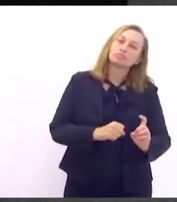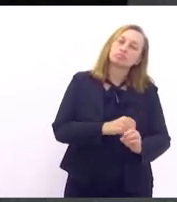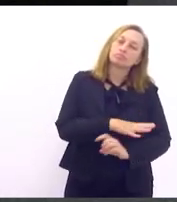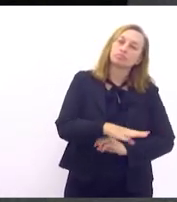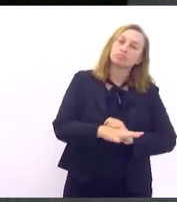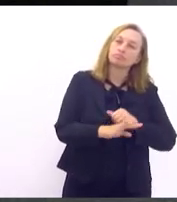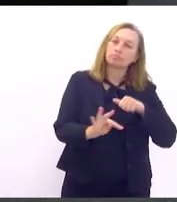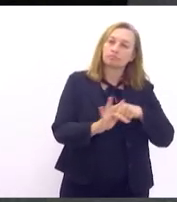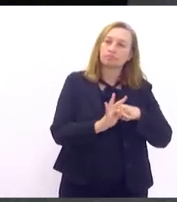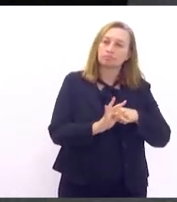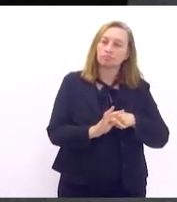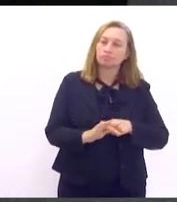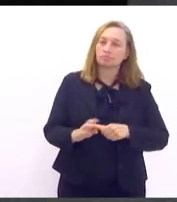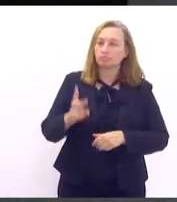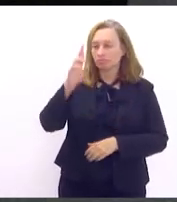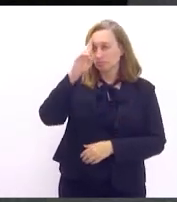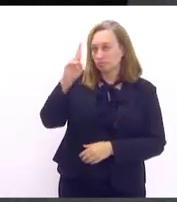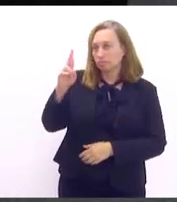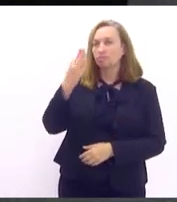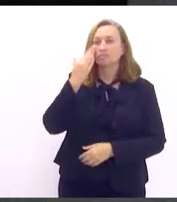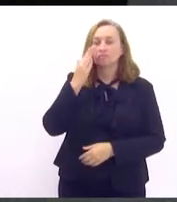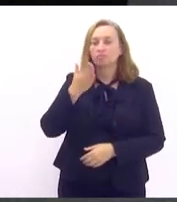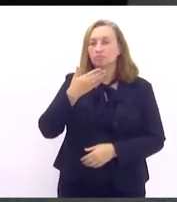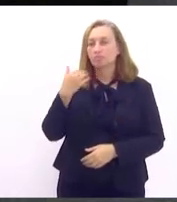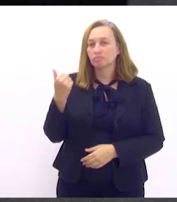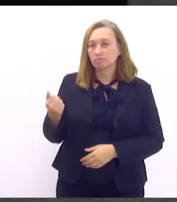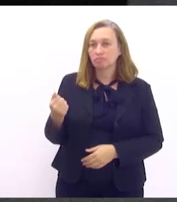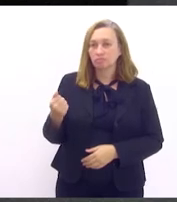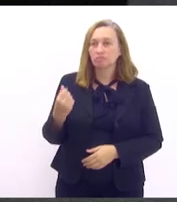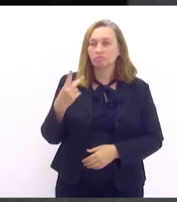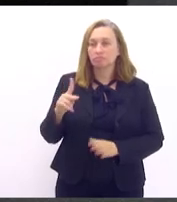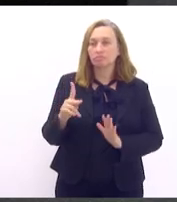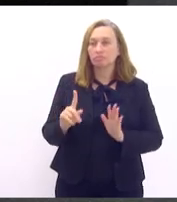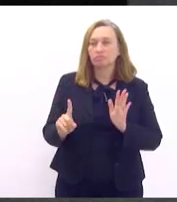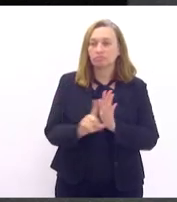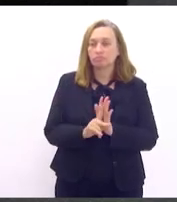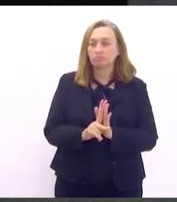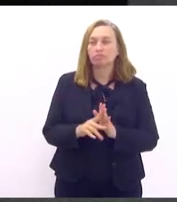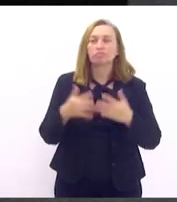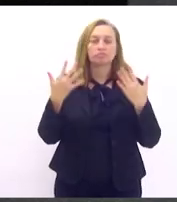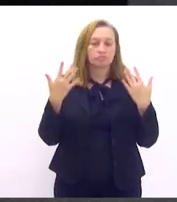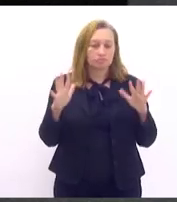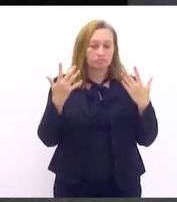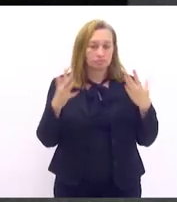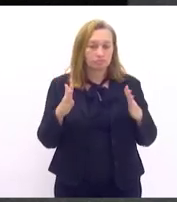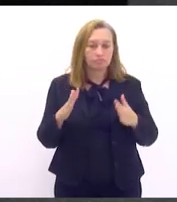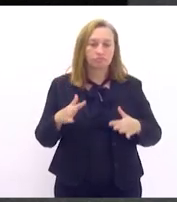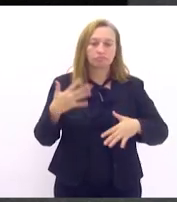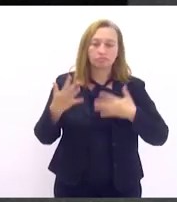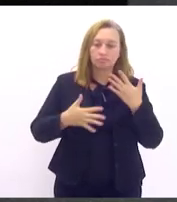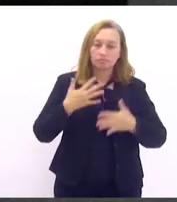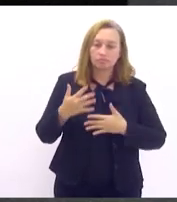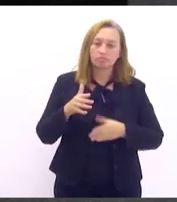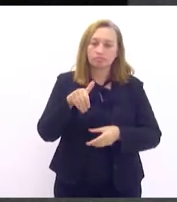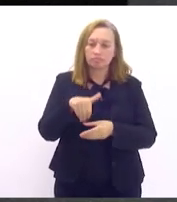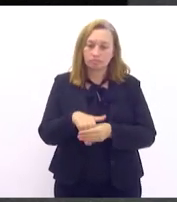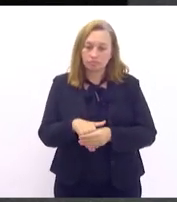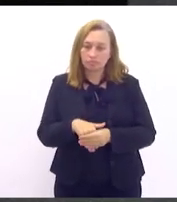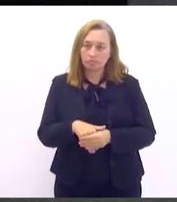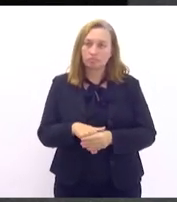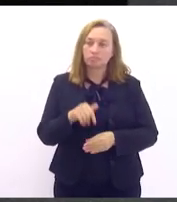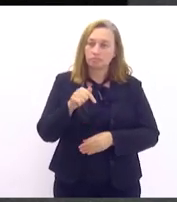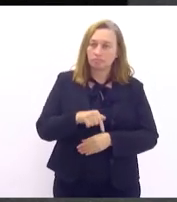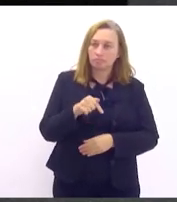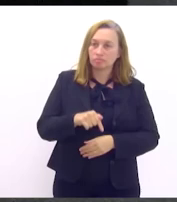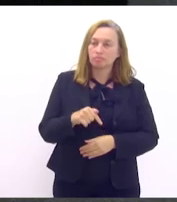Vossa Excelência prevê de forma privilegiada no seu projeto. Então, parabéns, muito animado em poder votar isso aqui,